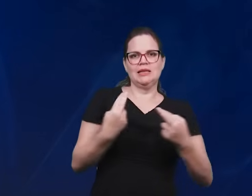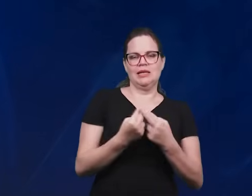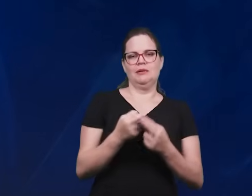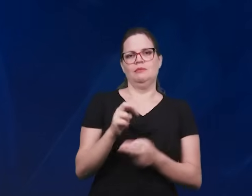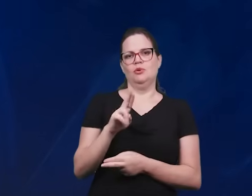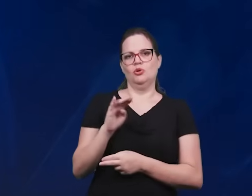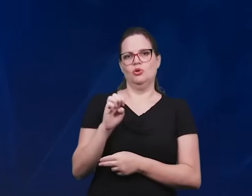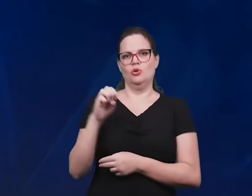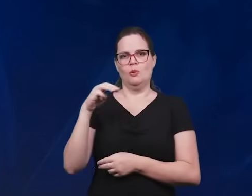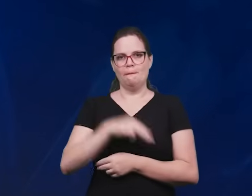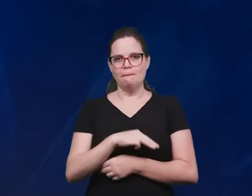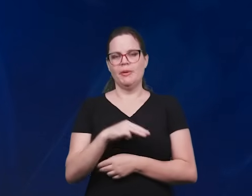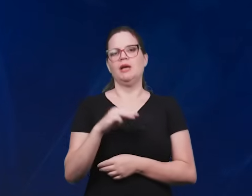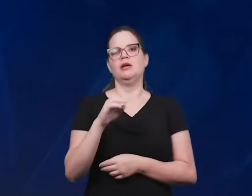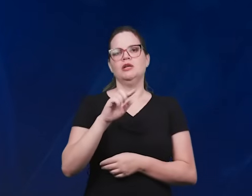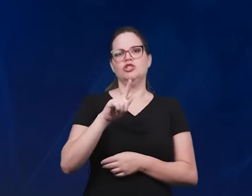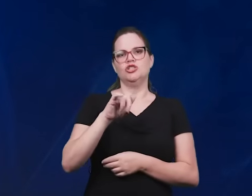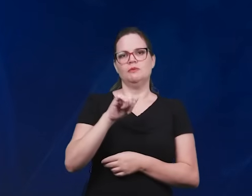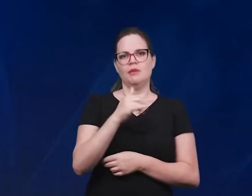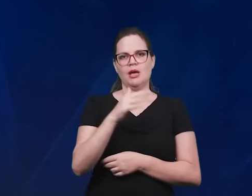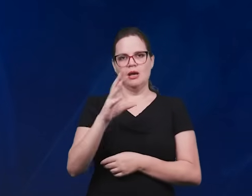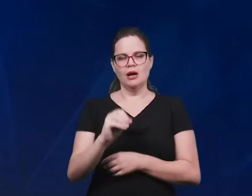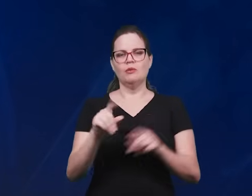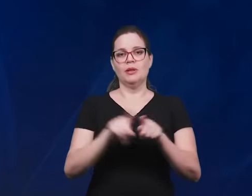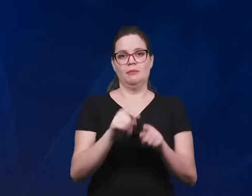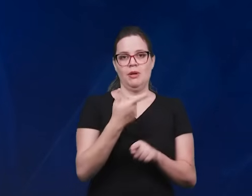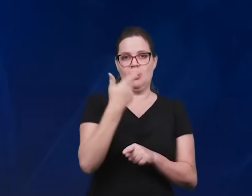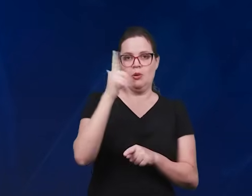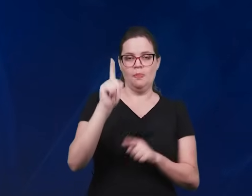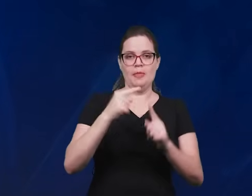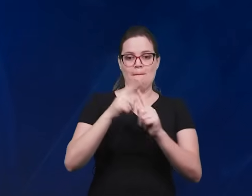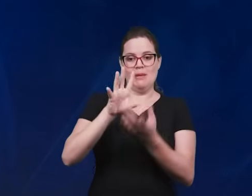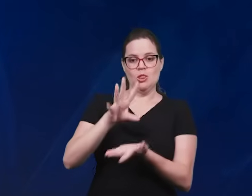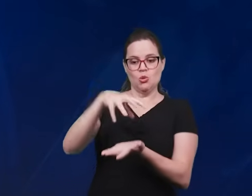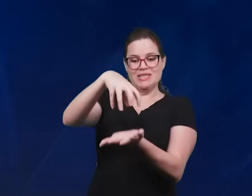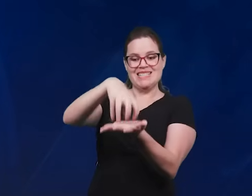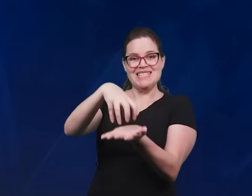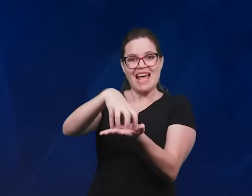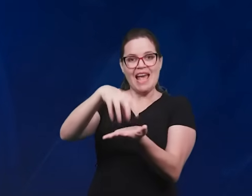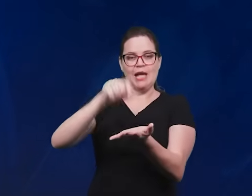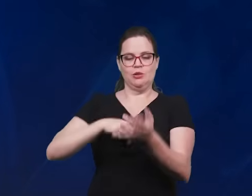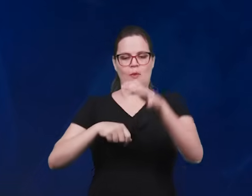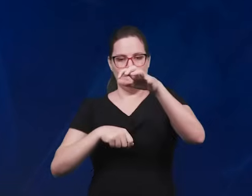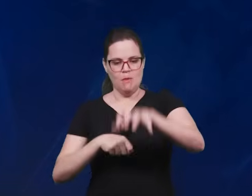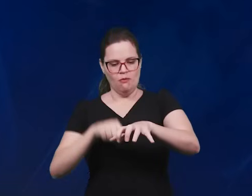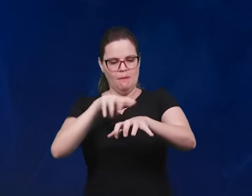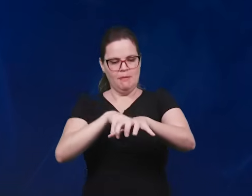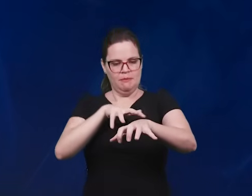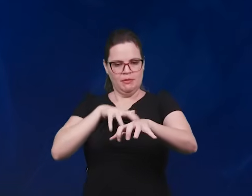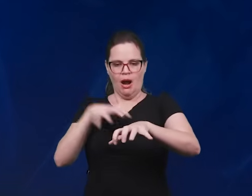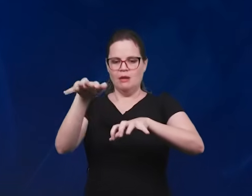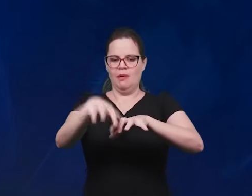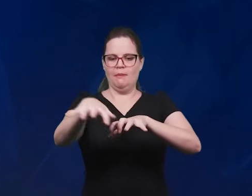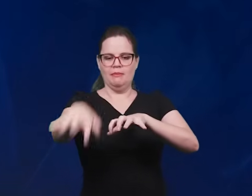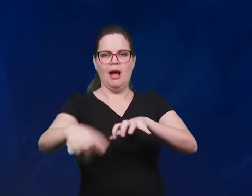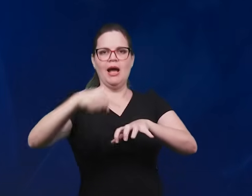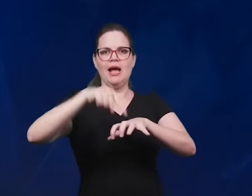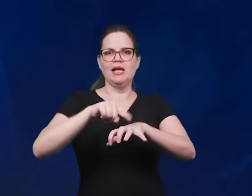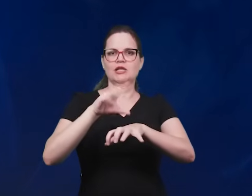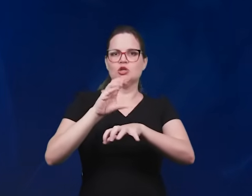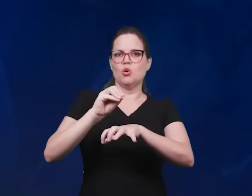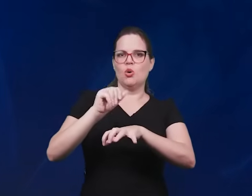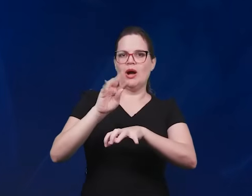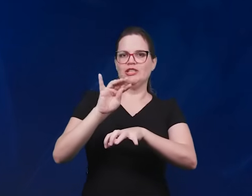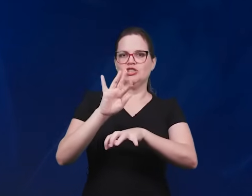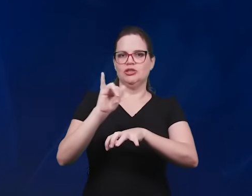centro, seguiam os coatitas, carregando os objetos sagrados. Estes, por sua vez, eram seguidos pelas